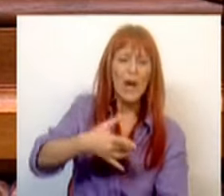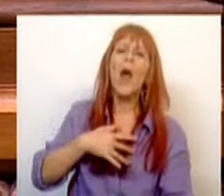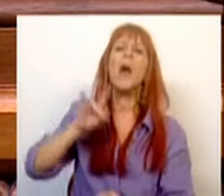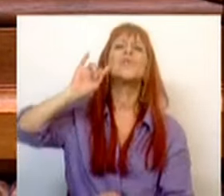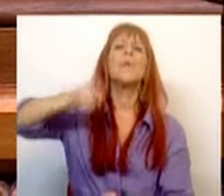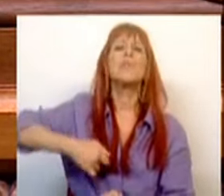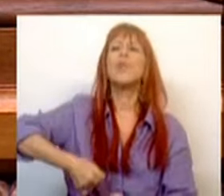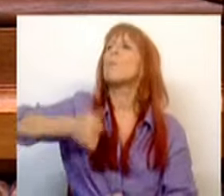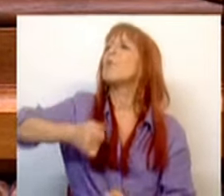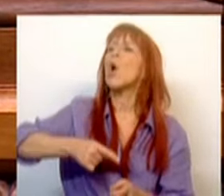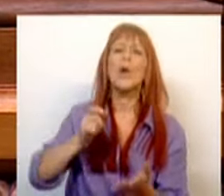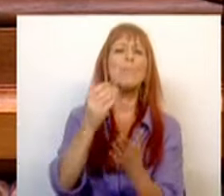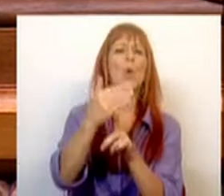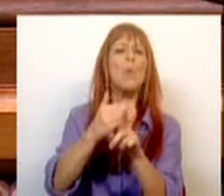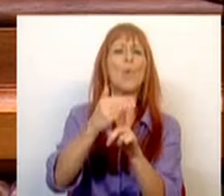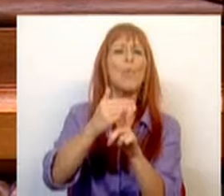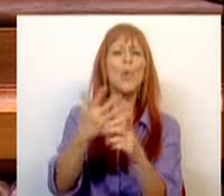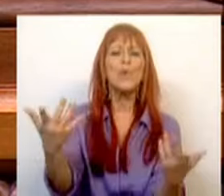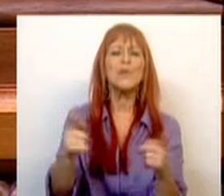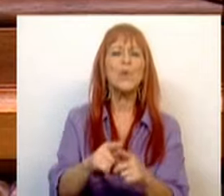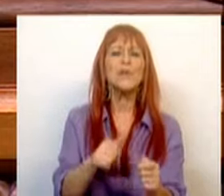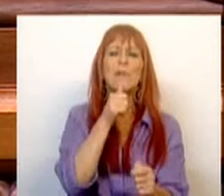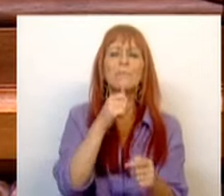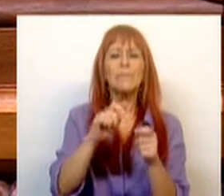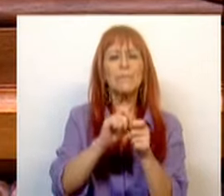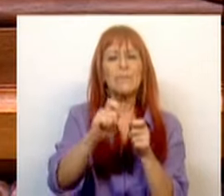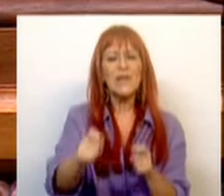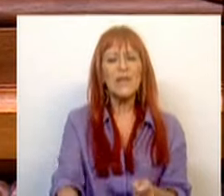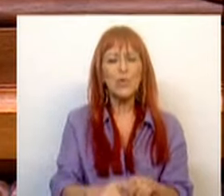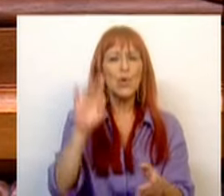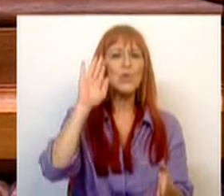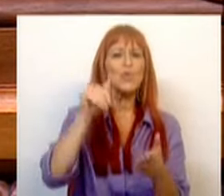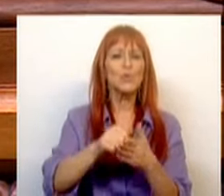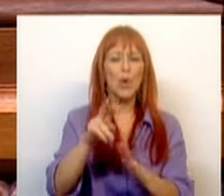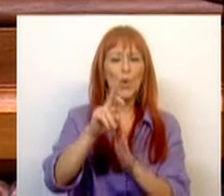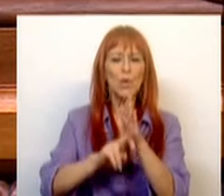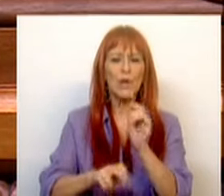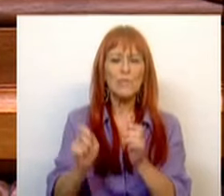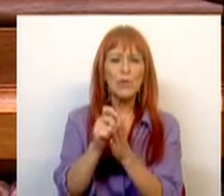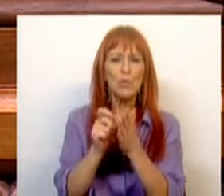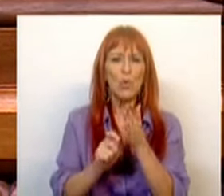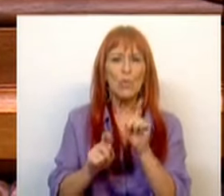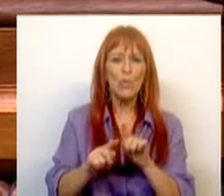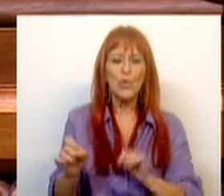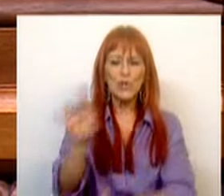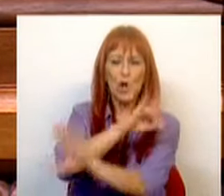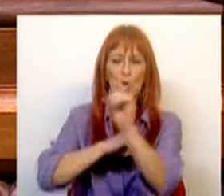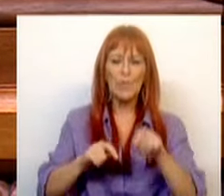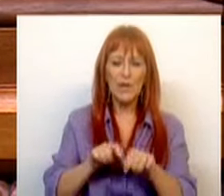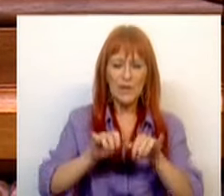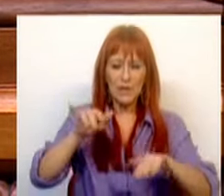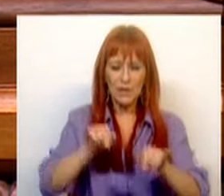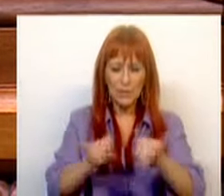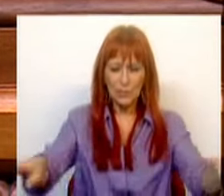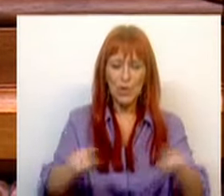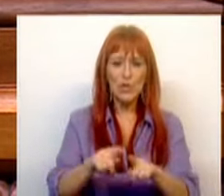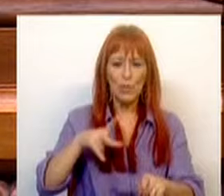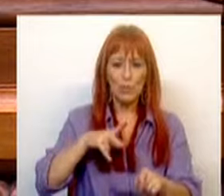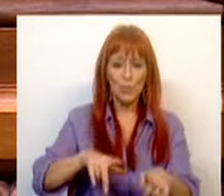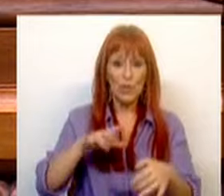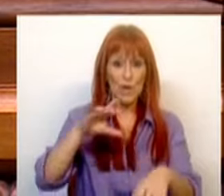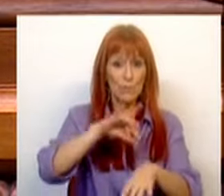é o melhor indicador do que este para medir os resultados. O relatório do Registro Europeu de Desigualdades do Cancro, que demonstra o sucesso de Portugal em várias patologias